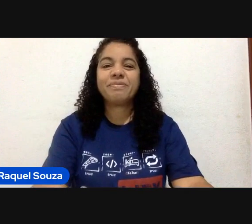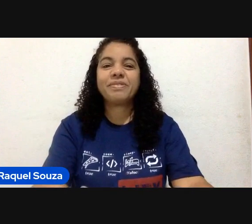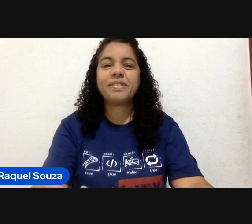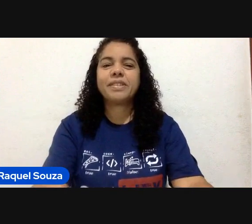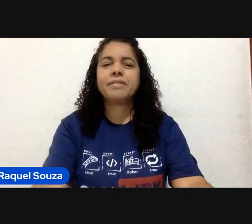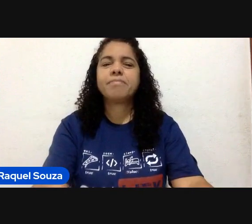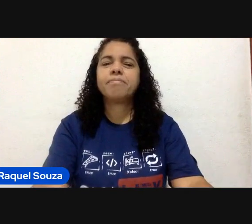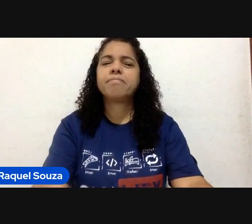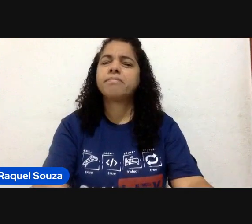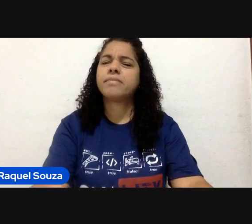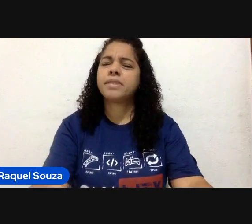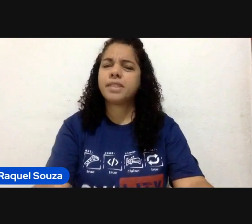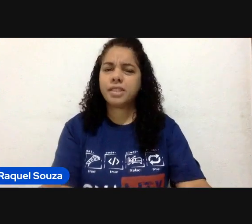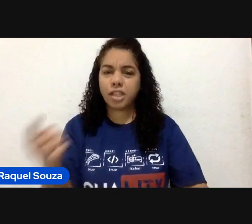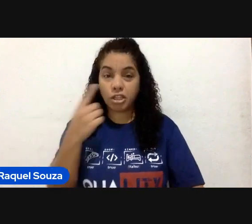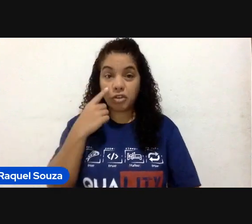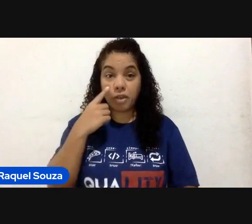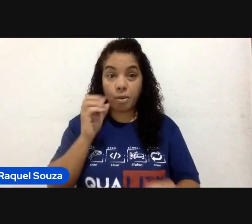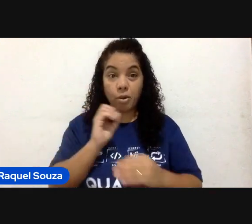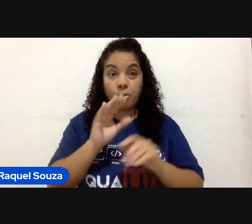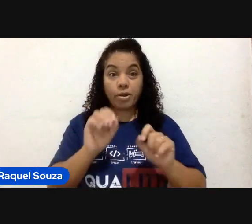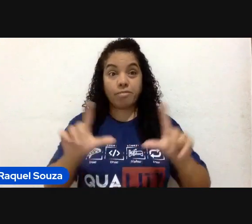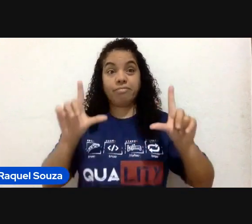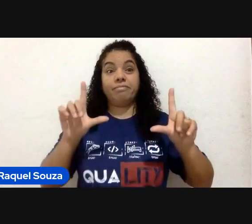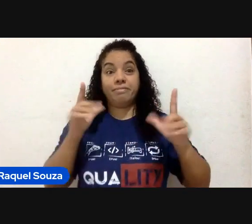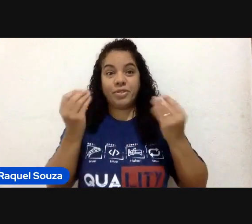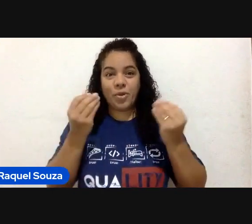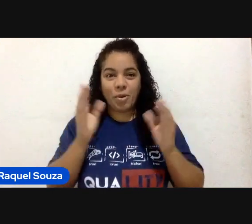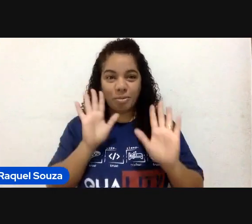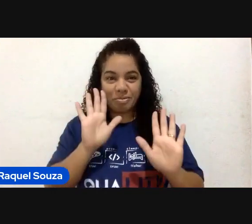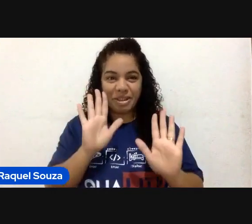Deixa eu ver aqui como é que faz para colocar aqui no ar.